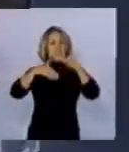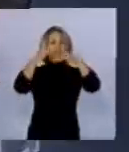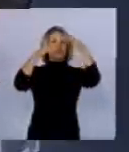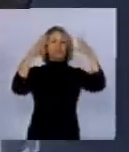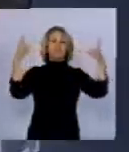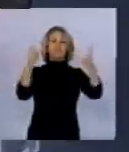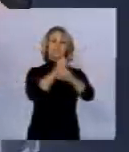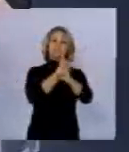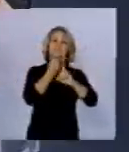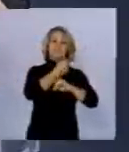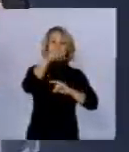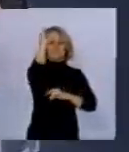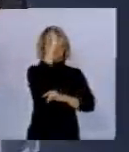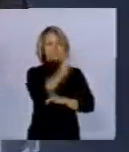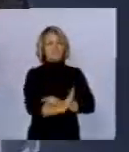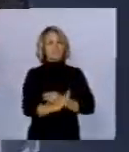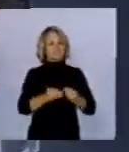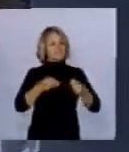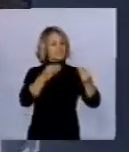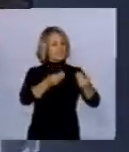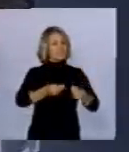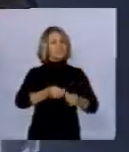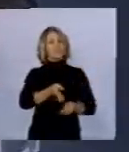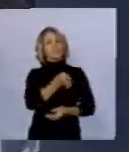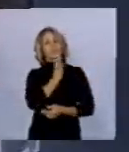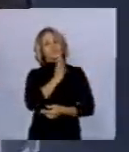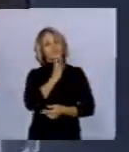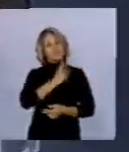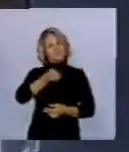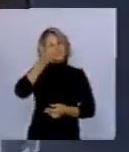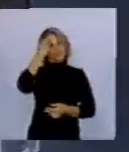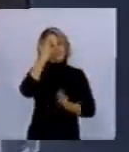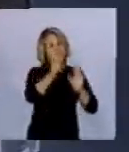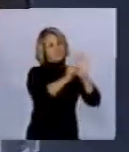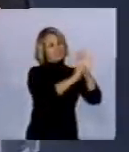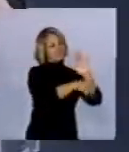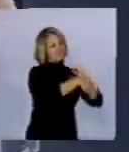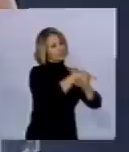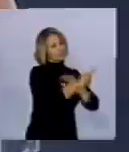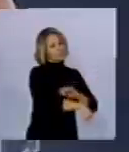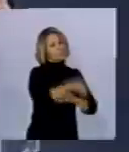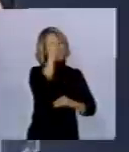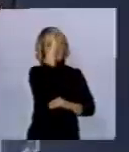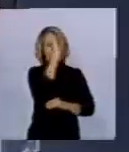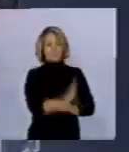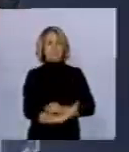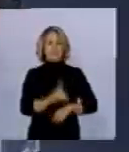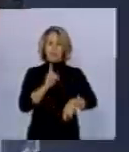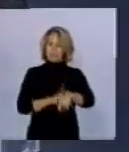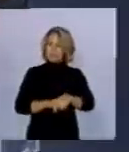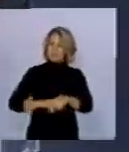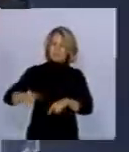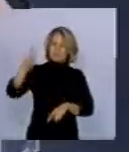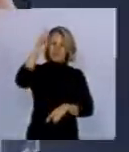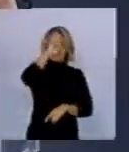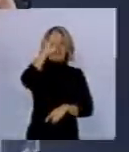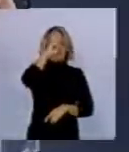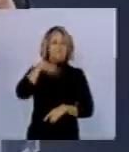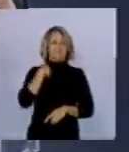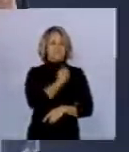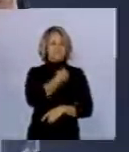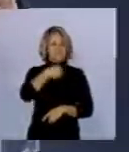brasileira gerando conhecimento cultura e identidade nacional é um momento histórico para nós e